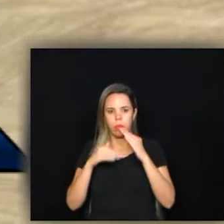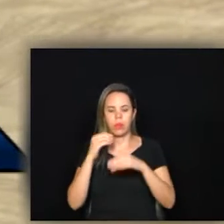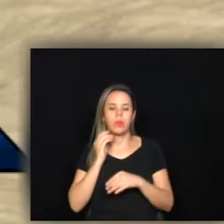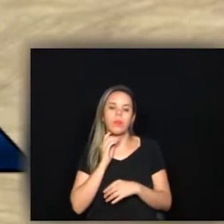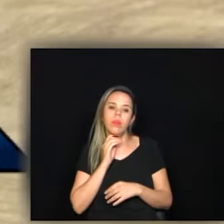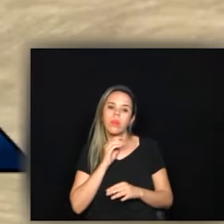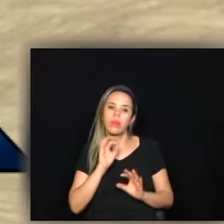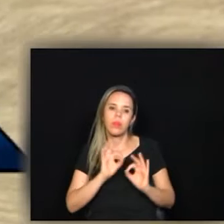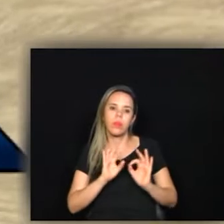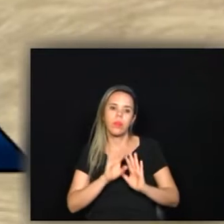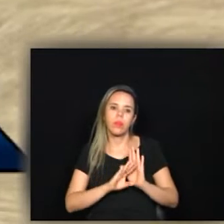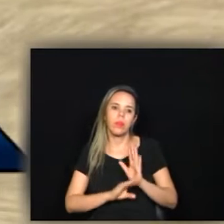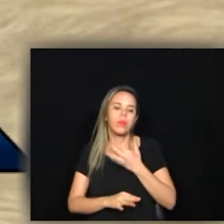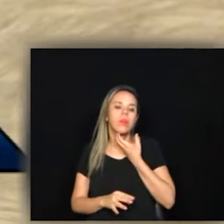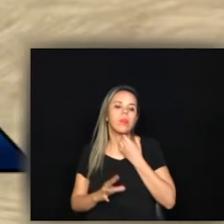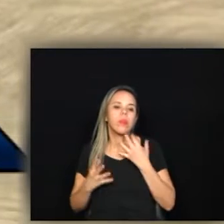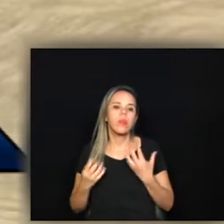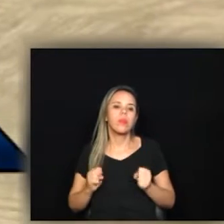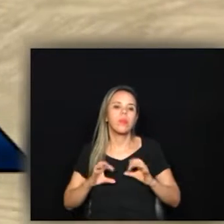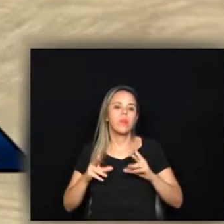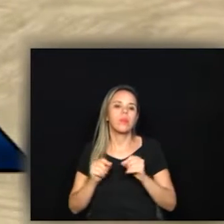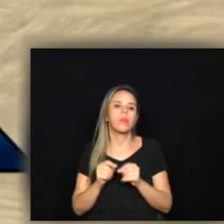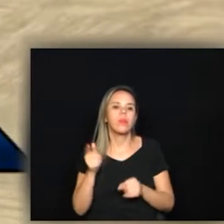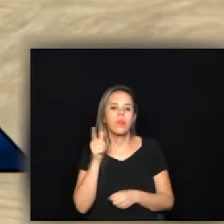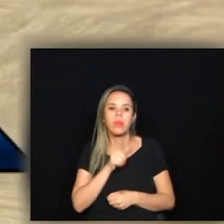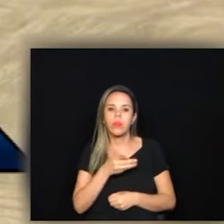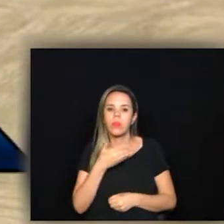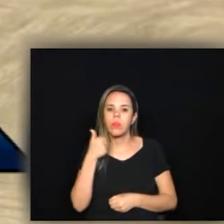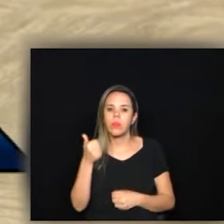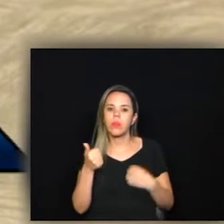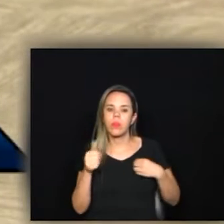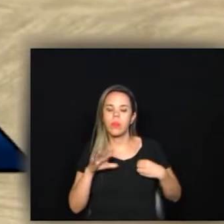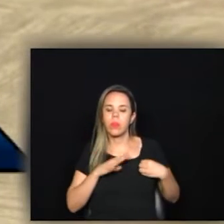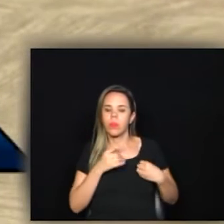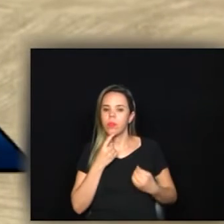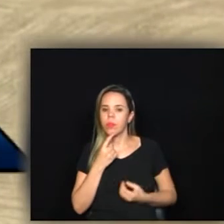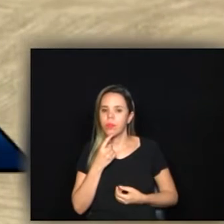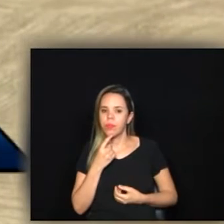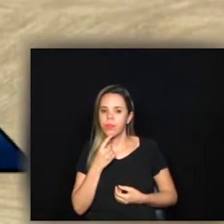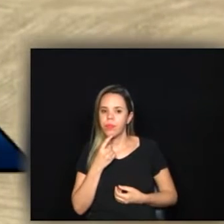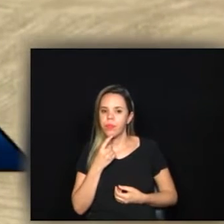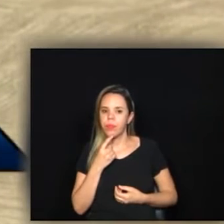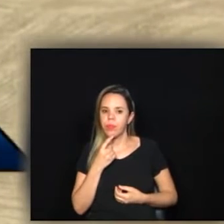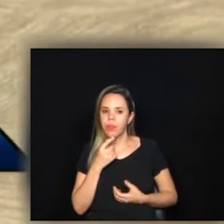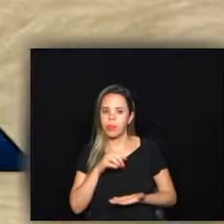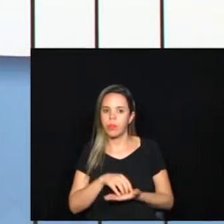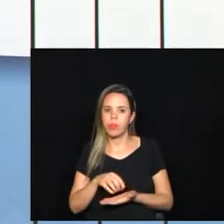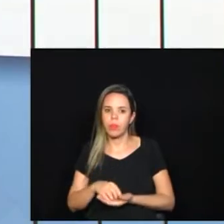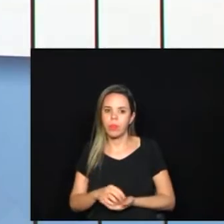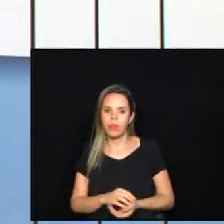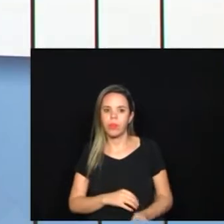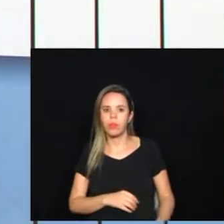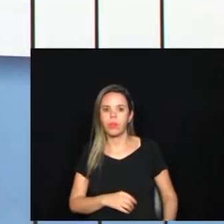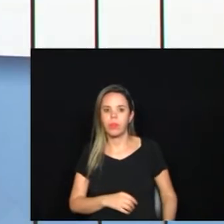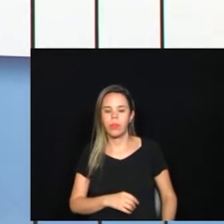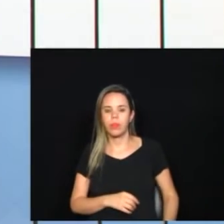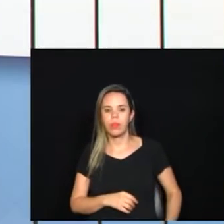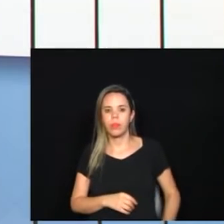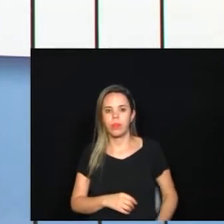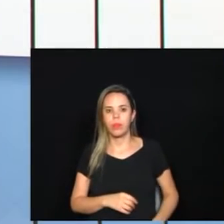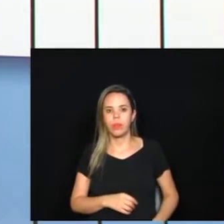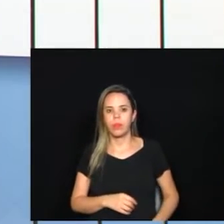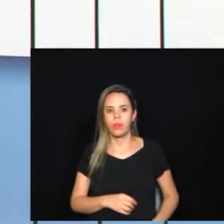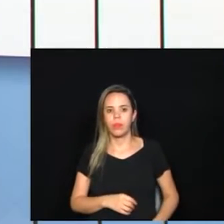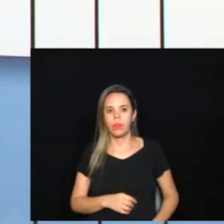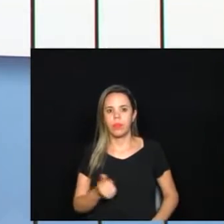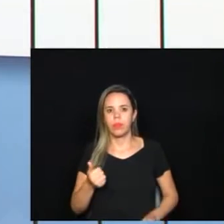um plano que abrace todo mundo e que a gente consiga melhorar a cidade de Campinas e não determinados grupos. Olha, e